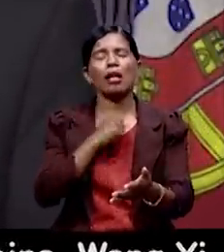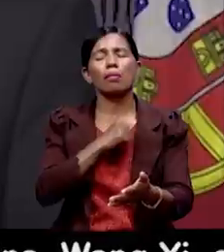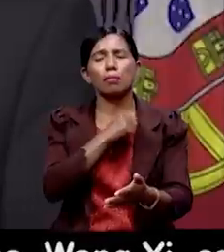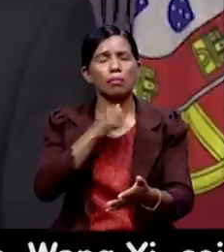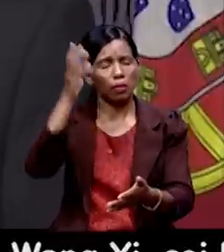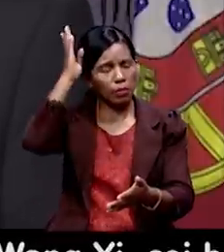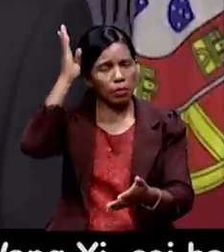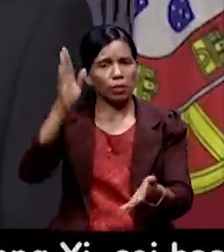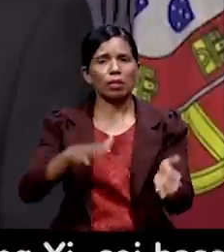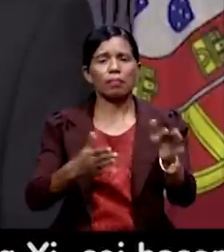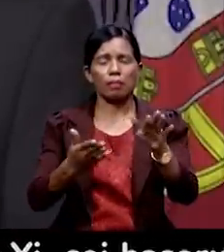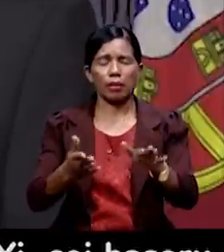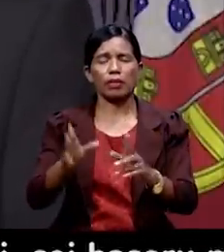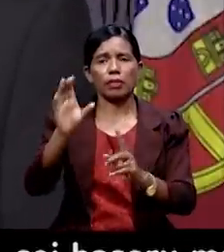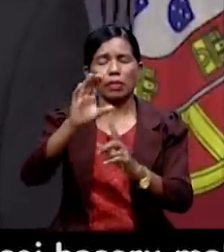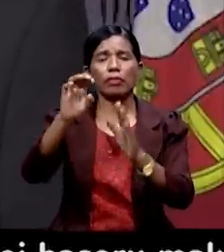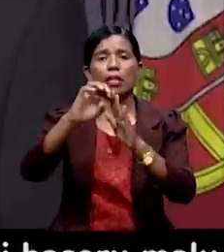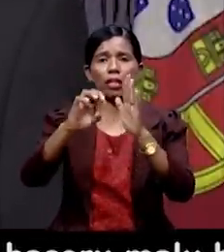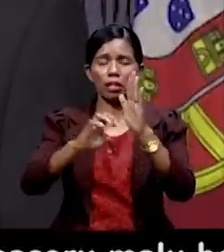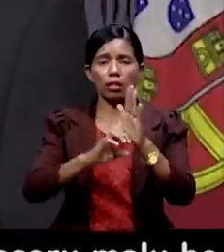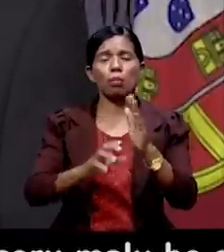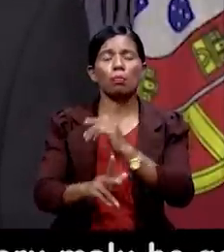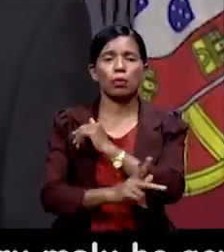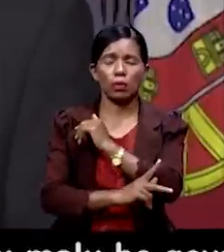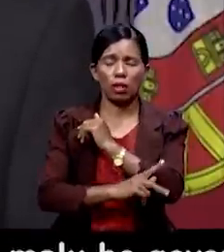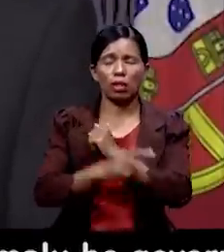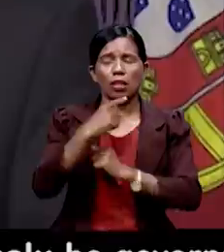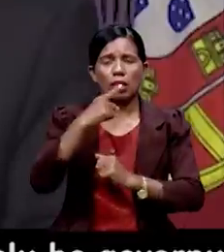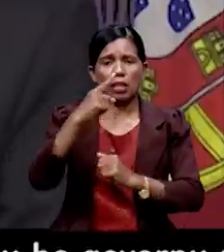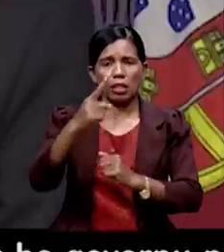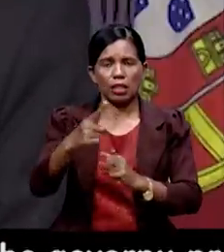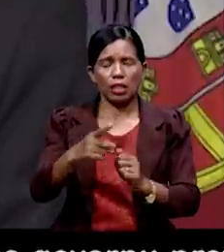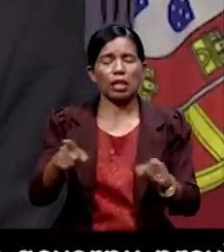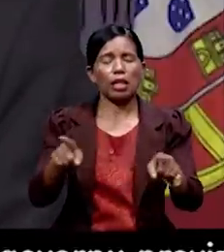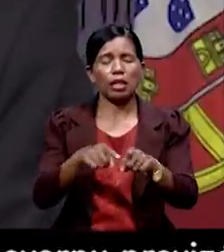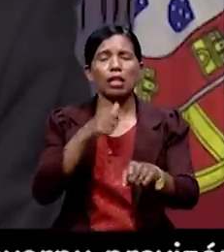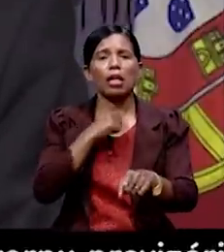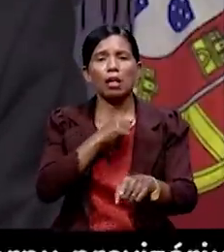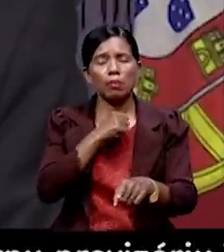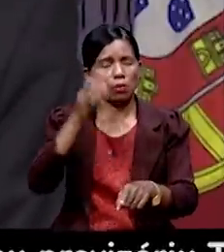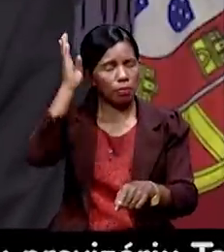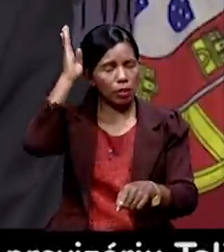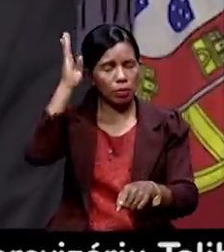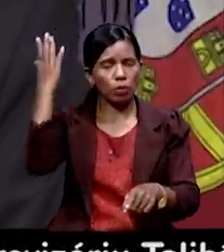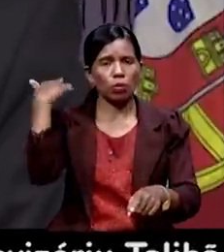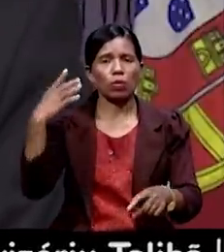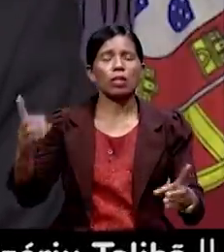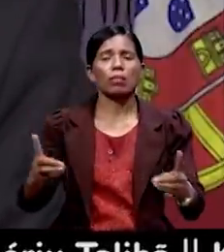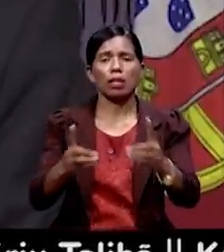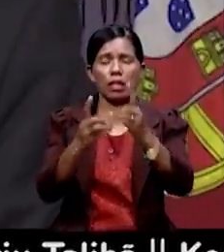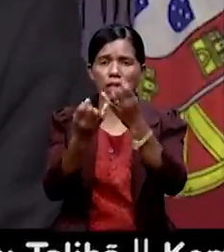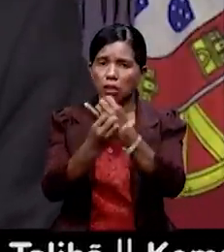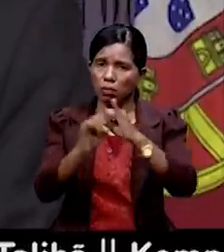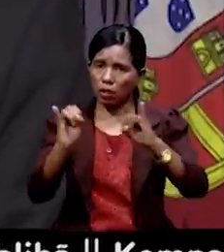do Nascimento Nemate. Se festado português ne hateten, Dom Basílio não dar figura marcante ida, e a luta pela independência Timor-Leste, tamo